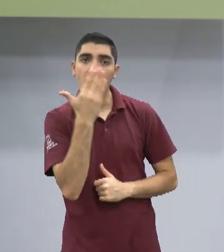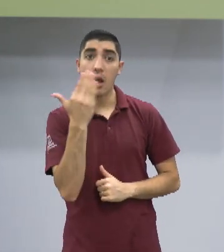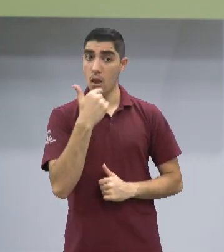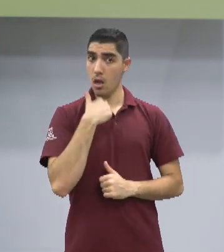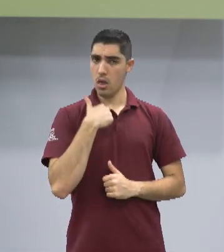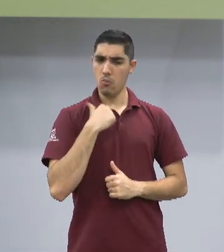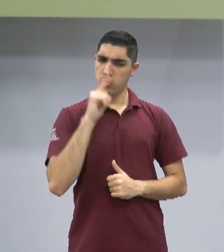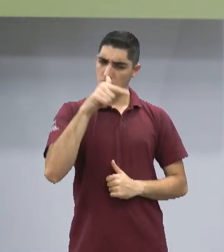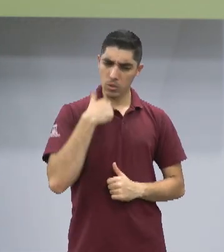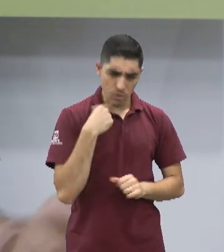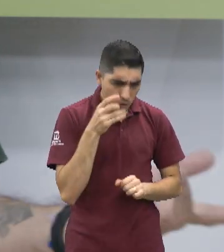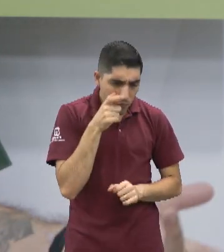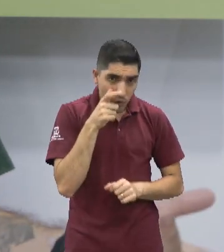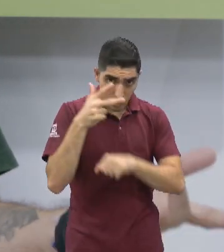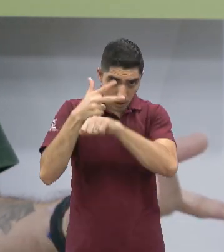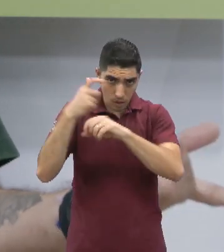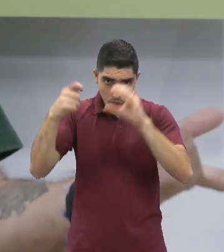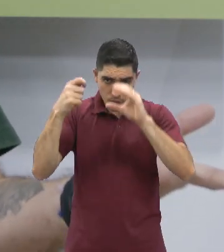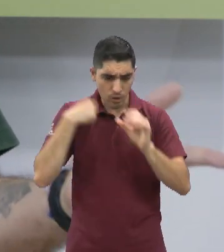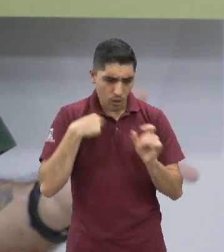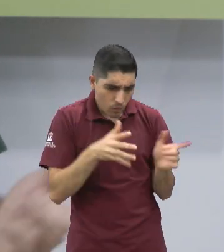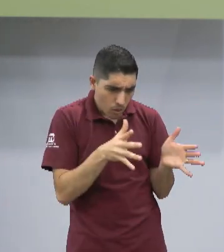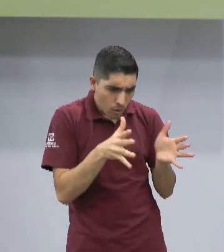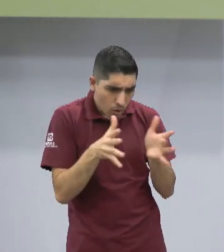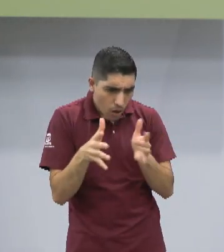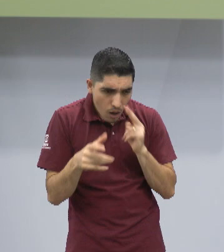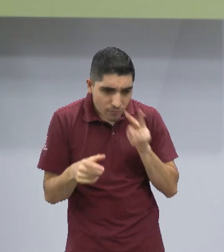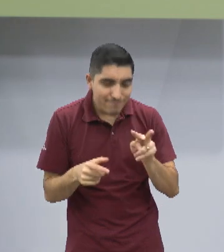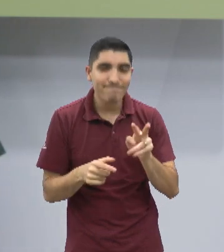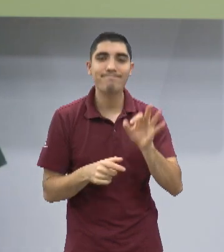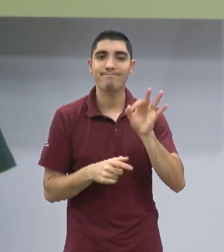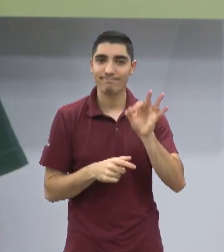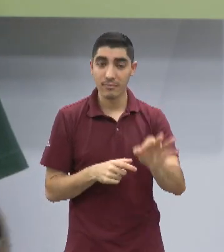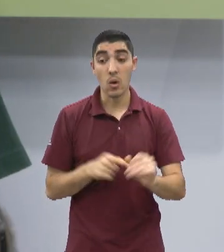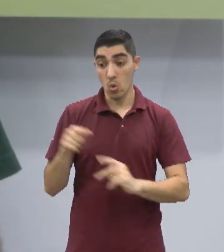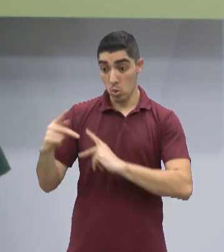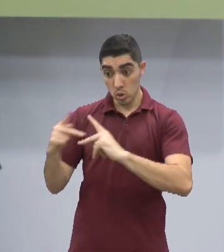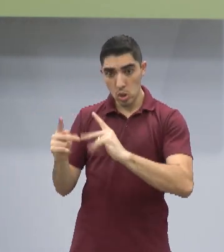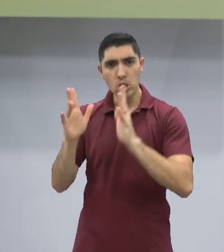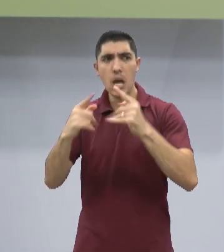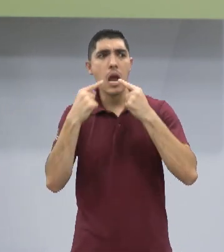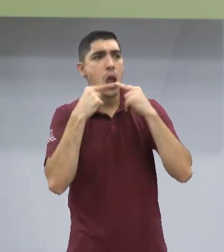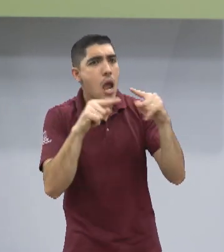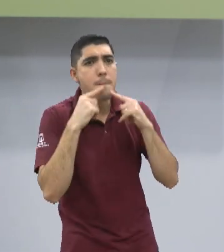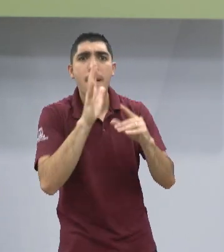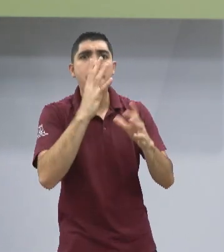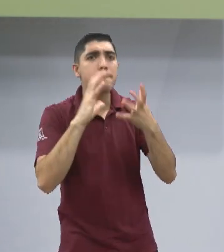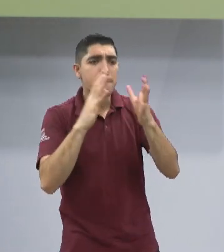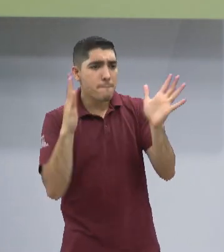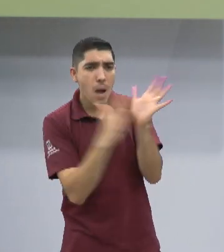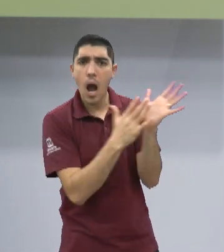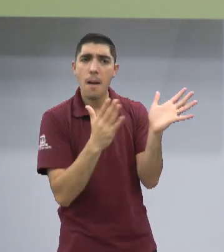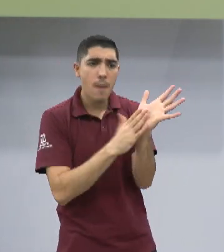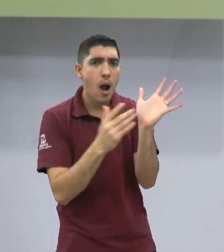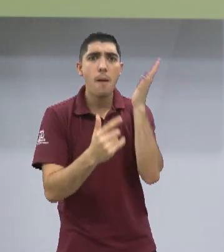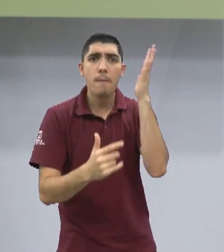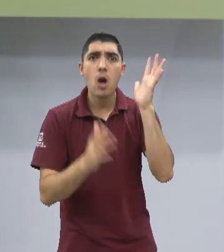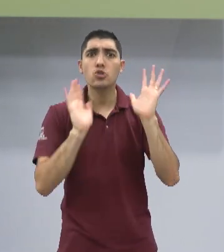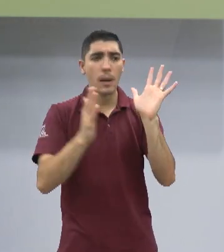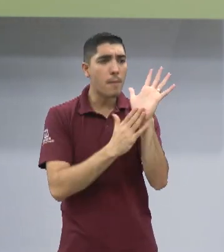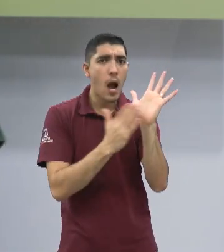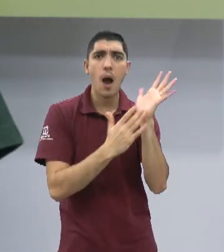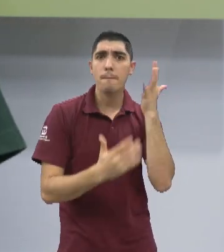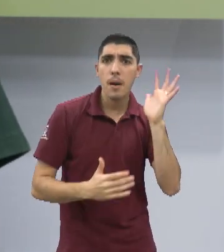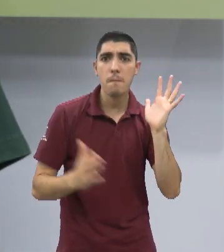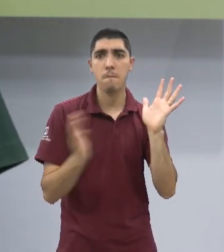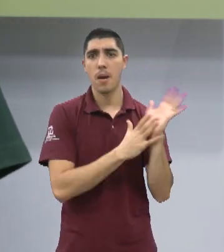momentos, eu consegui ver e o São José reclamou muito na hora, né? O time do São José, a torcida também reclamou bastante desse toque de mão. Depois